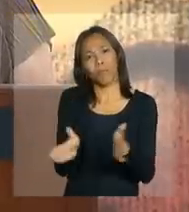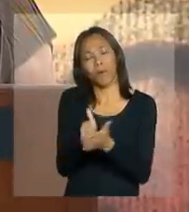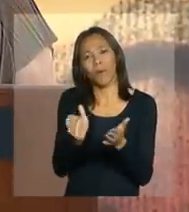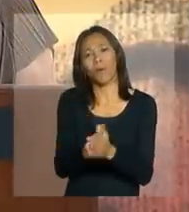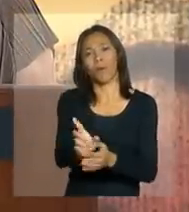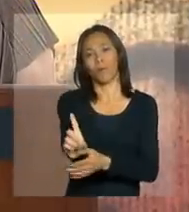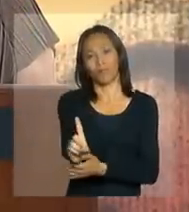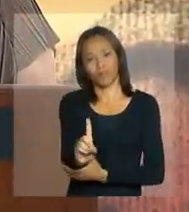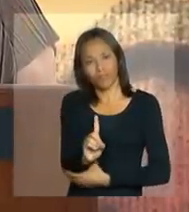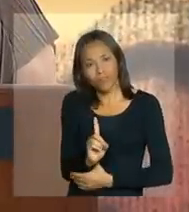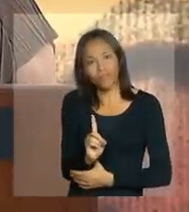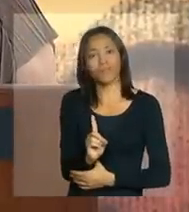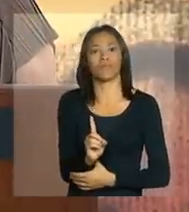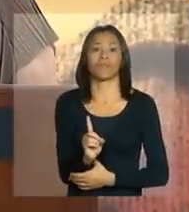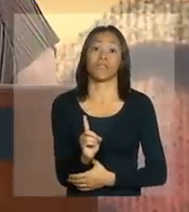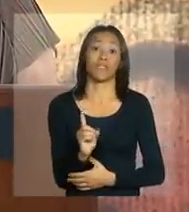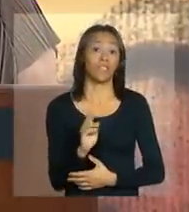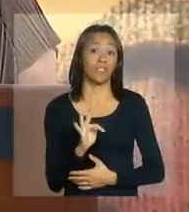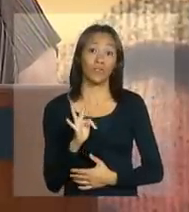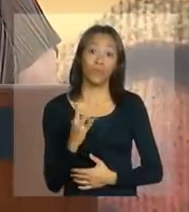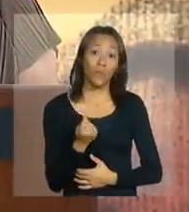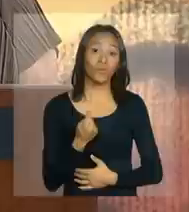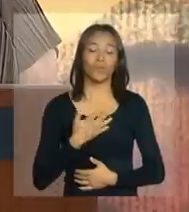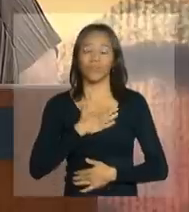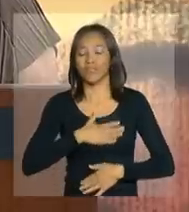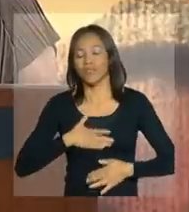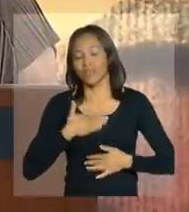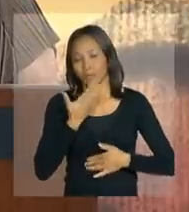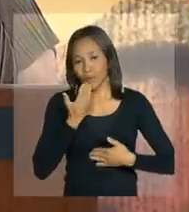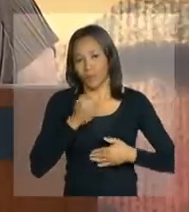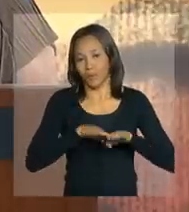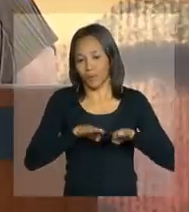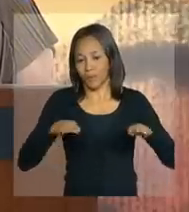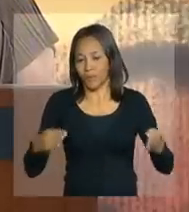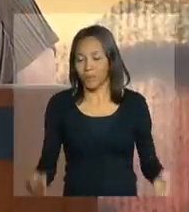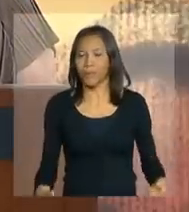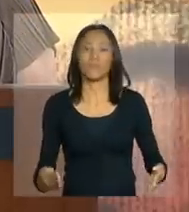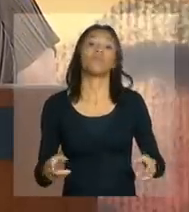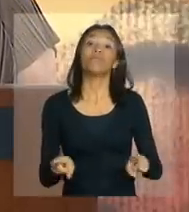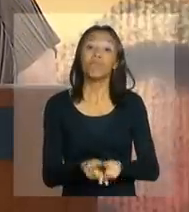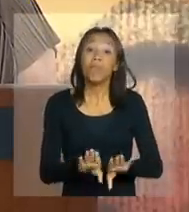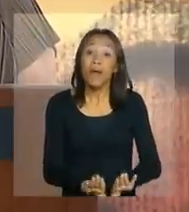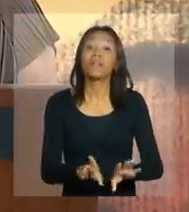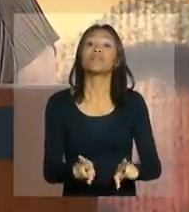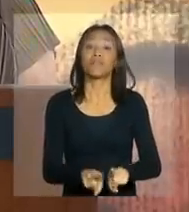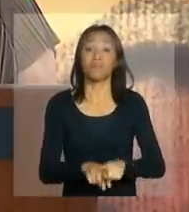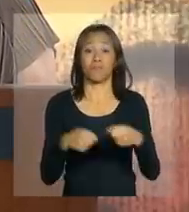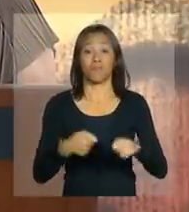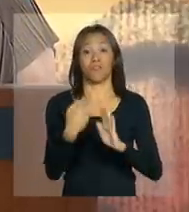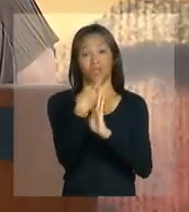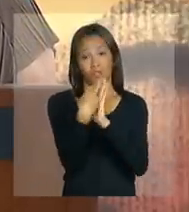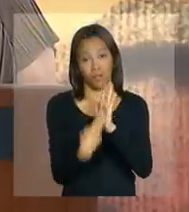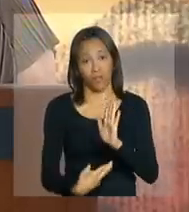mesa Aquele momento que todos Fiquem insatisfeito mas precisa também de uma Norma de os Ministro